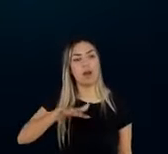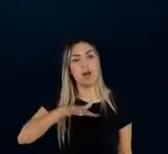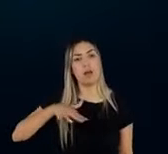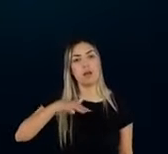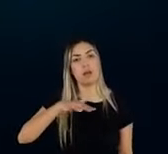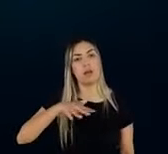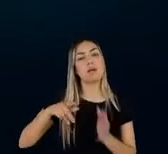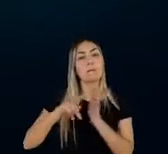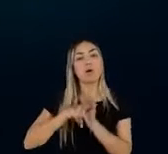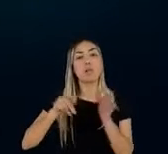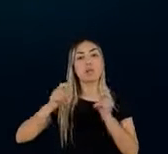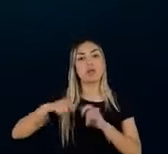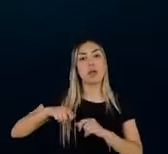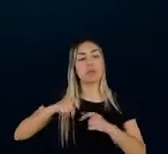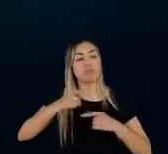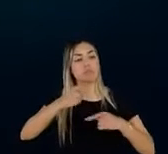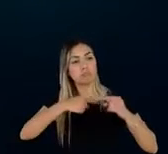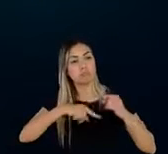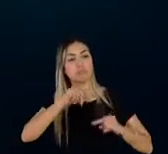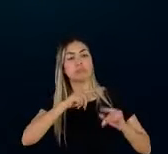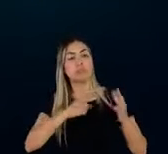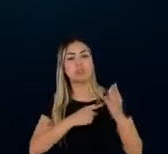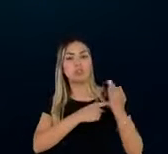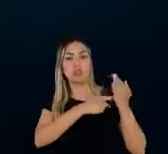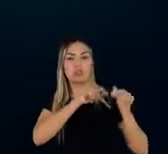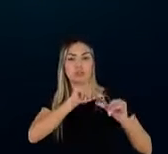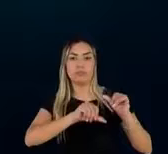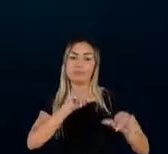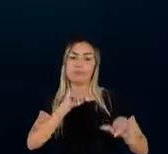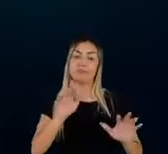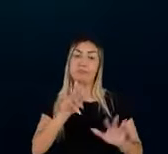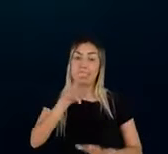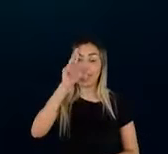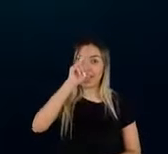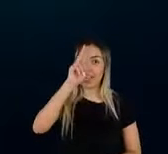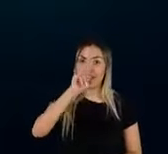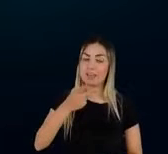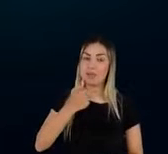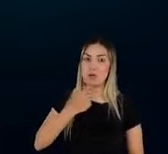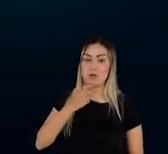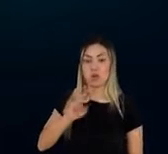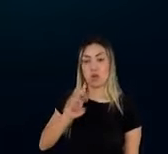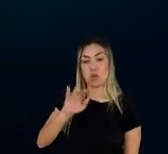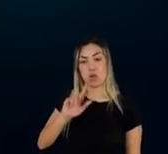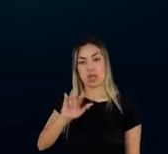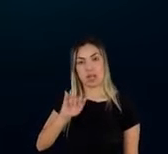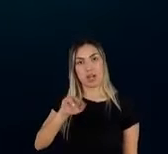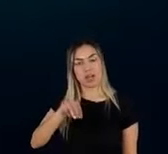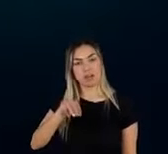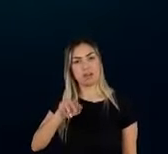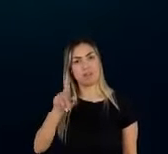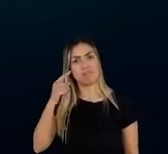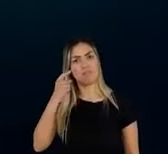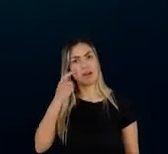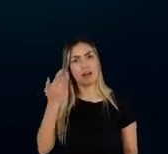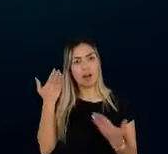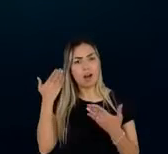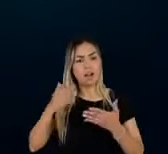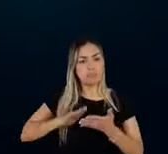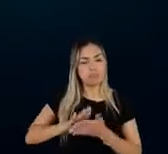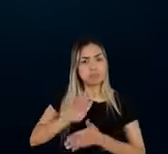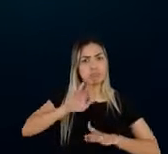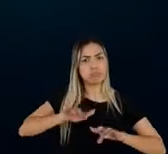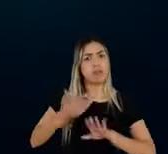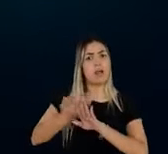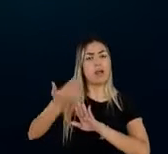de transformação tecnológica né é só lembrar do William Norton Telégrafo era uma infraestrutura da sociedade ali do